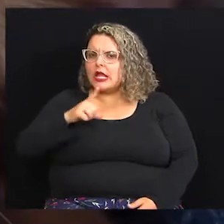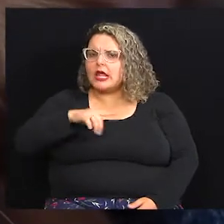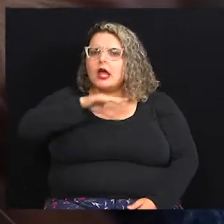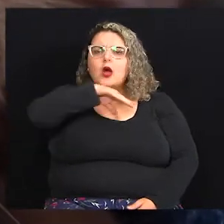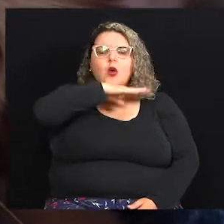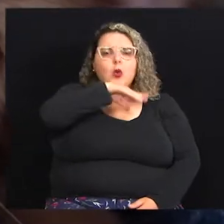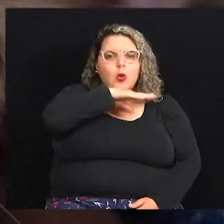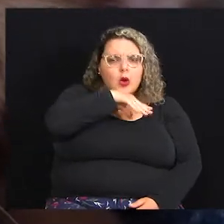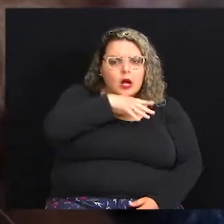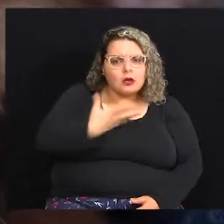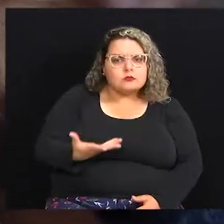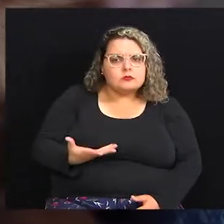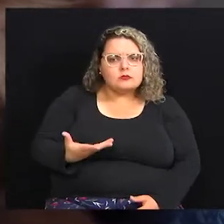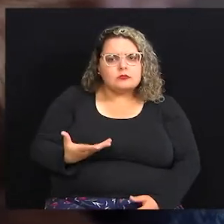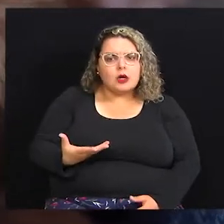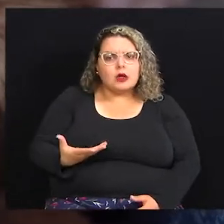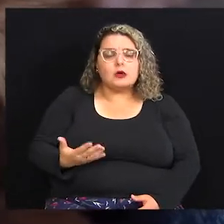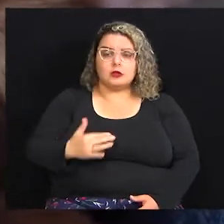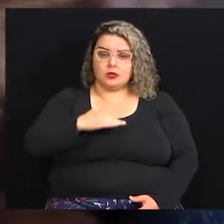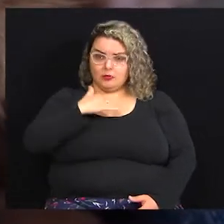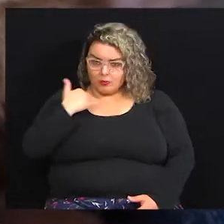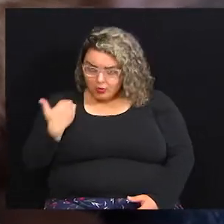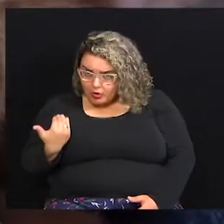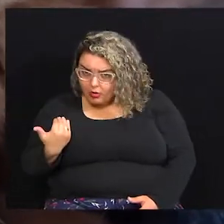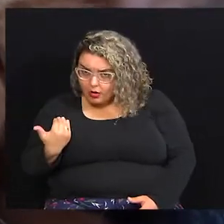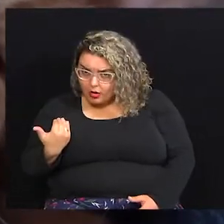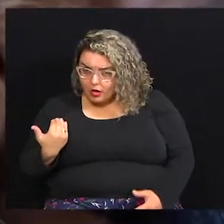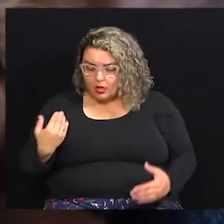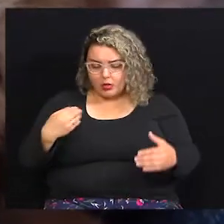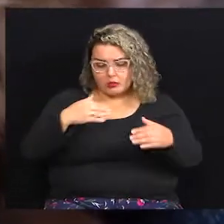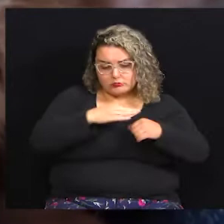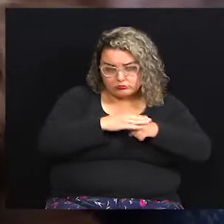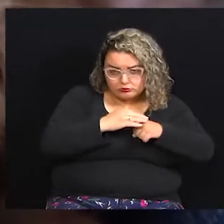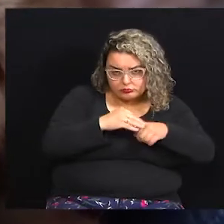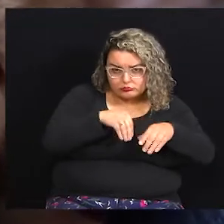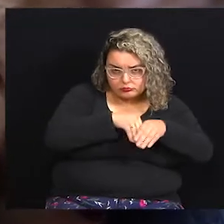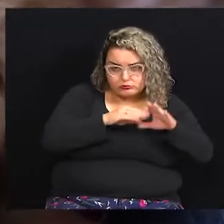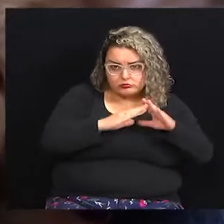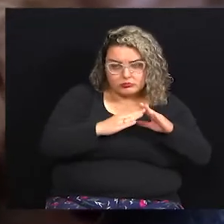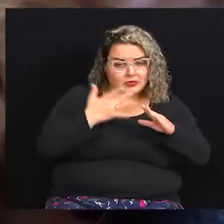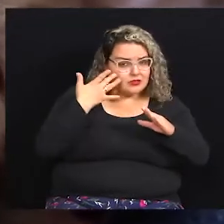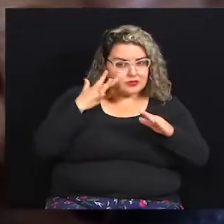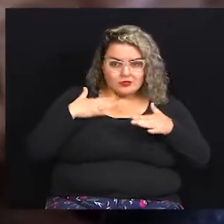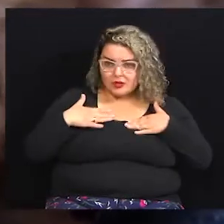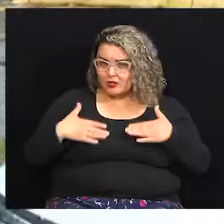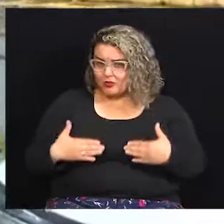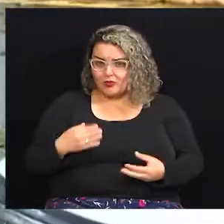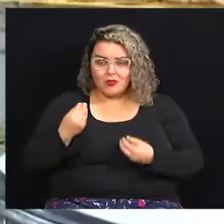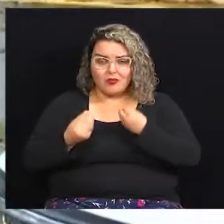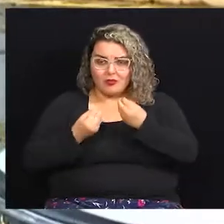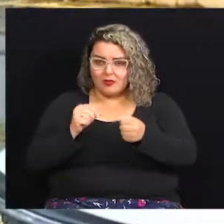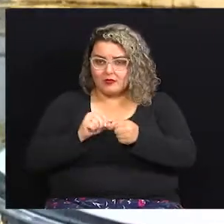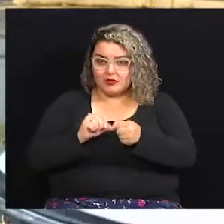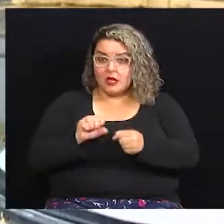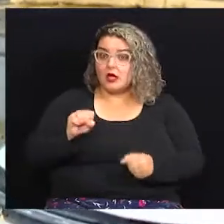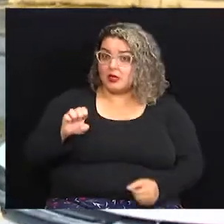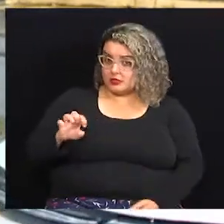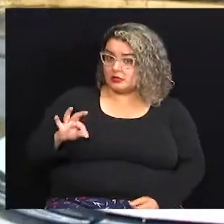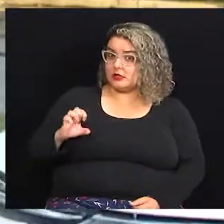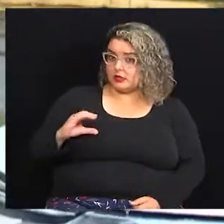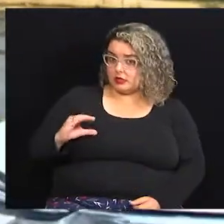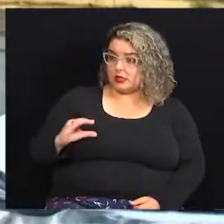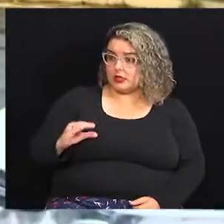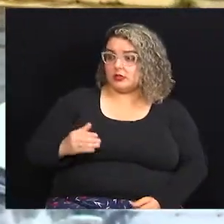um animal de estimação ele falecer e você não saber o que fazer com um corpinho dele pois a CETEC